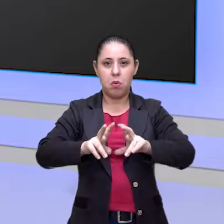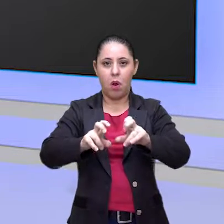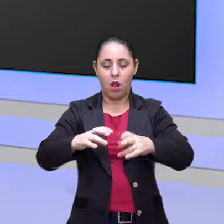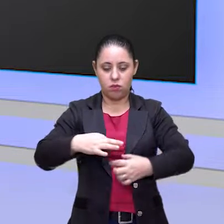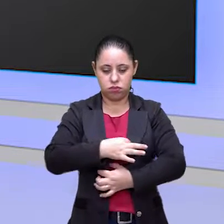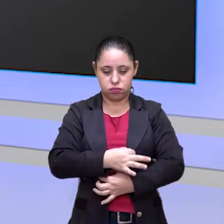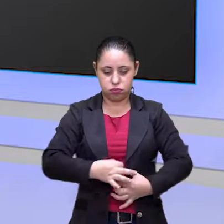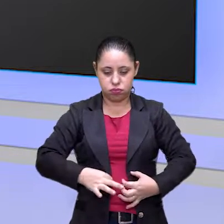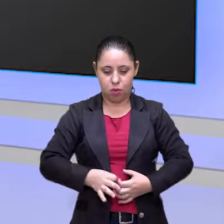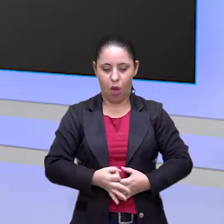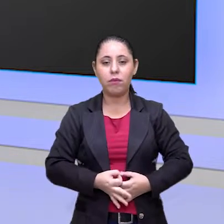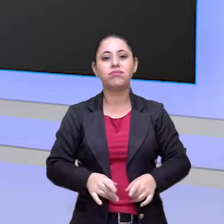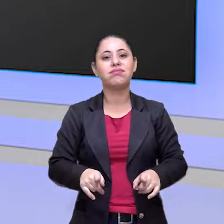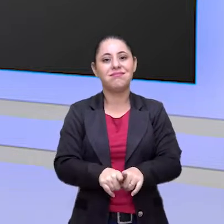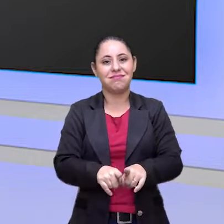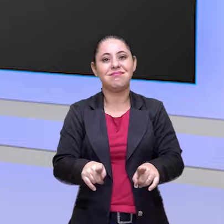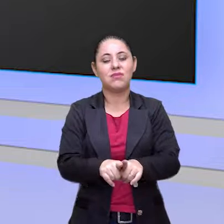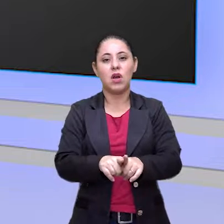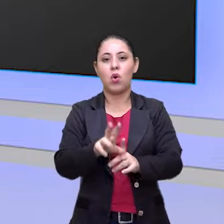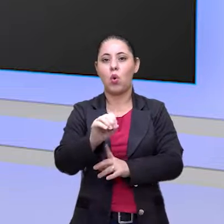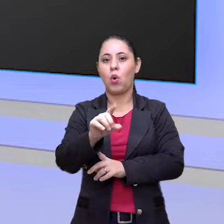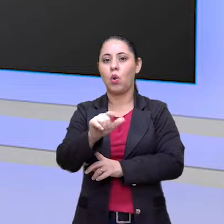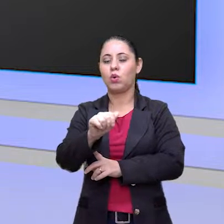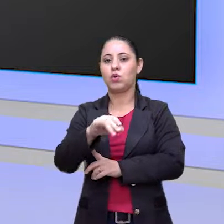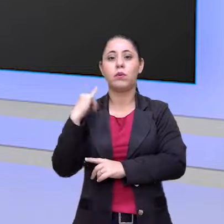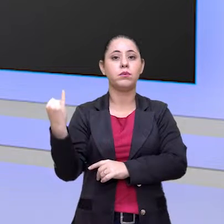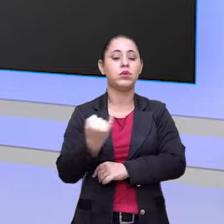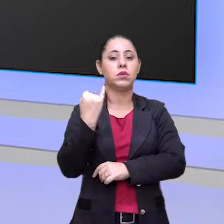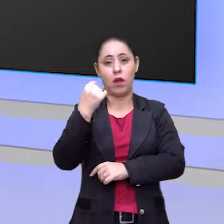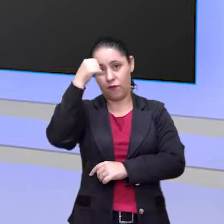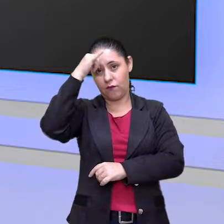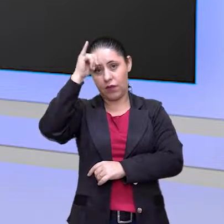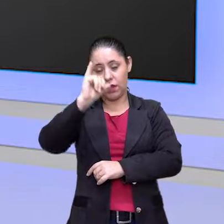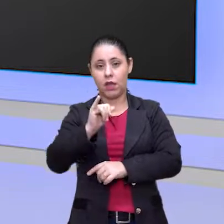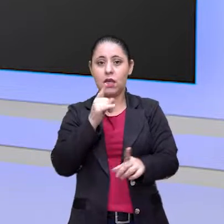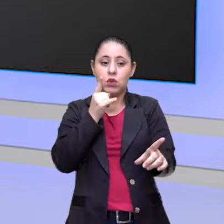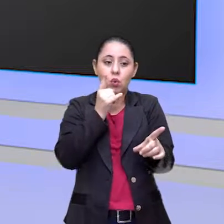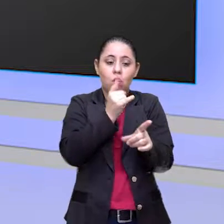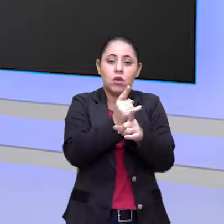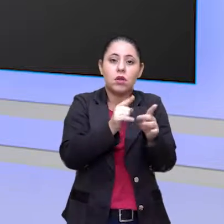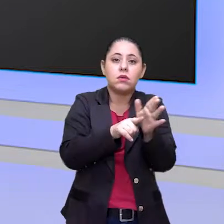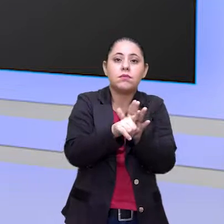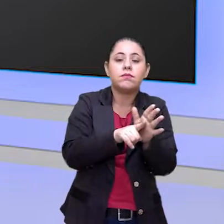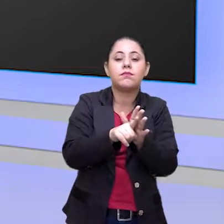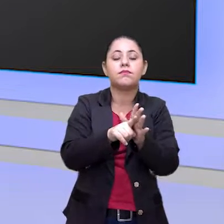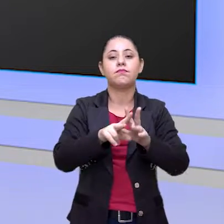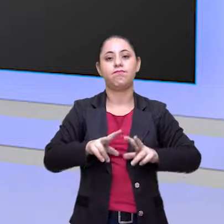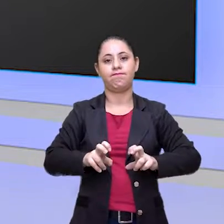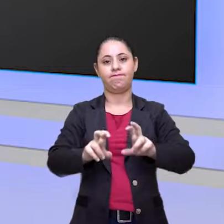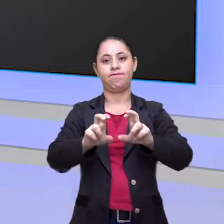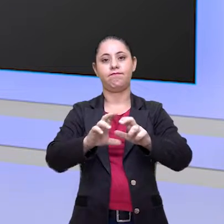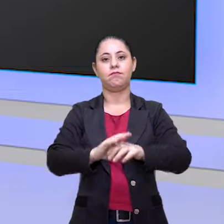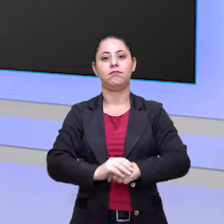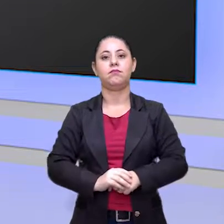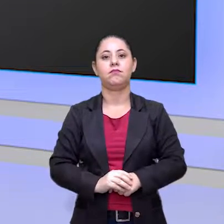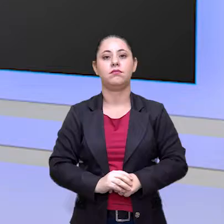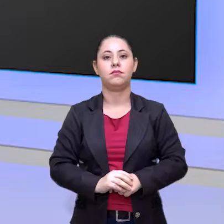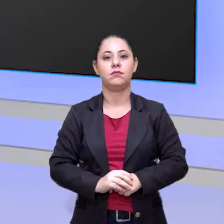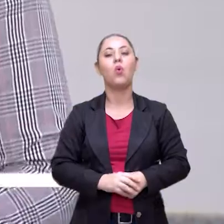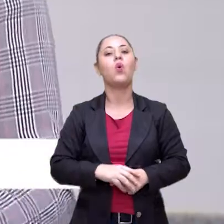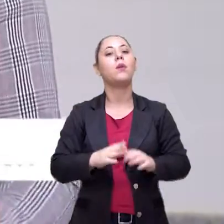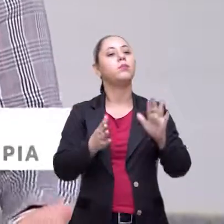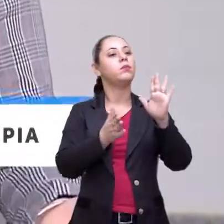conscientização do câncer do colo retal e da importância da colonoscopia para a prevenção e diagnóstico precoce de